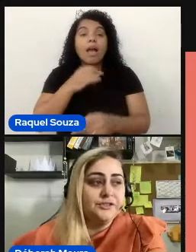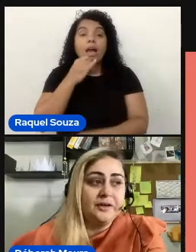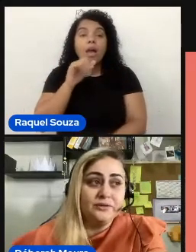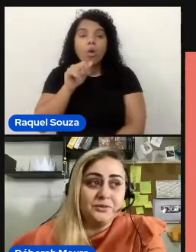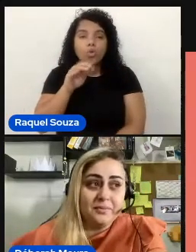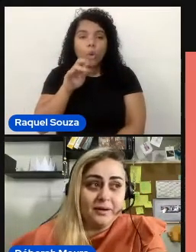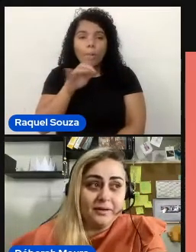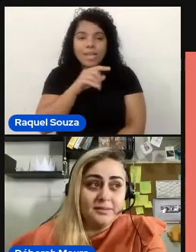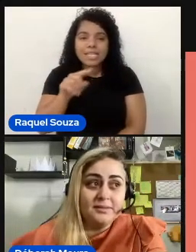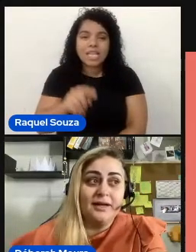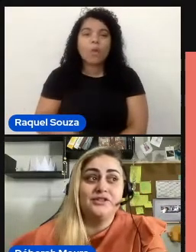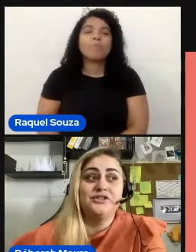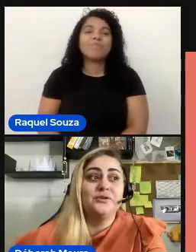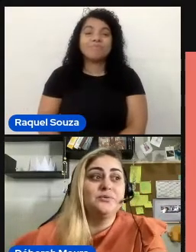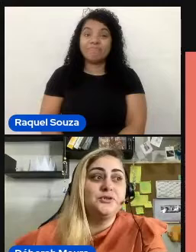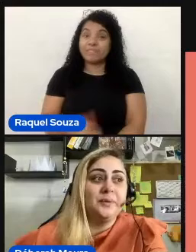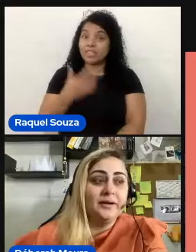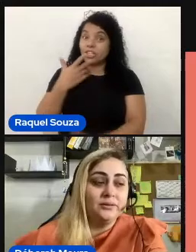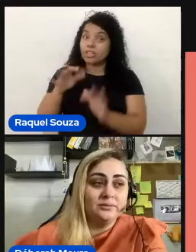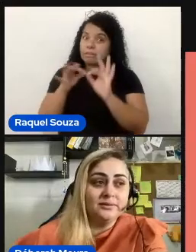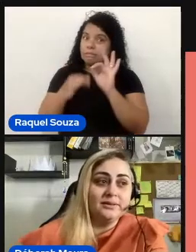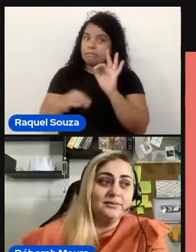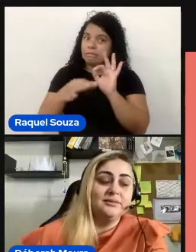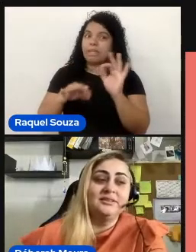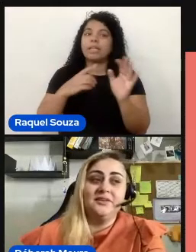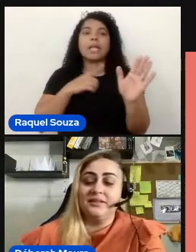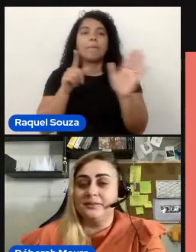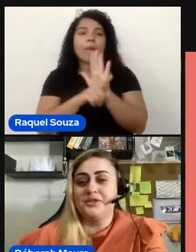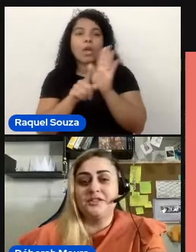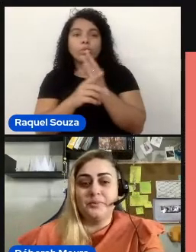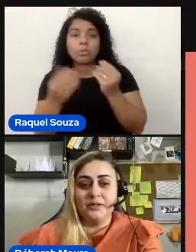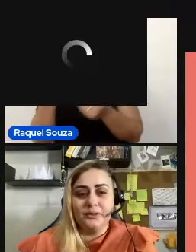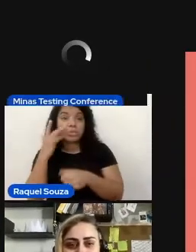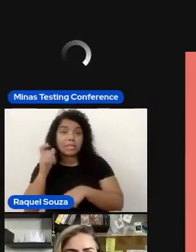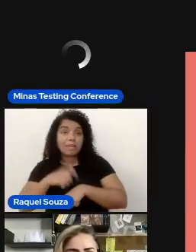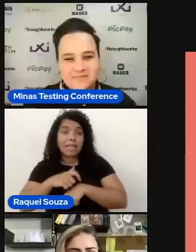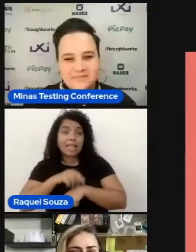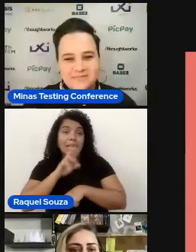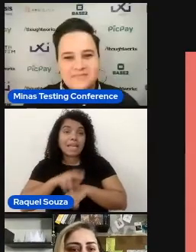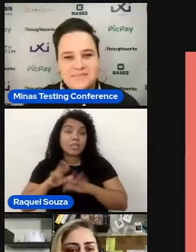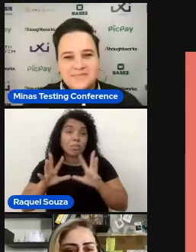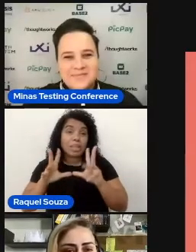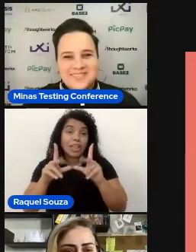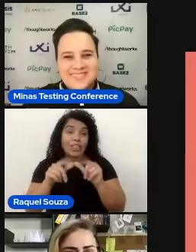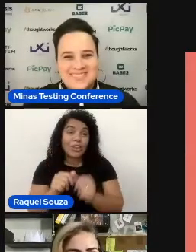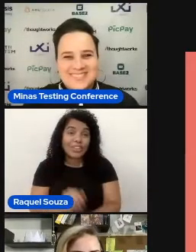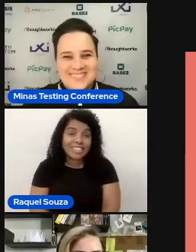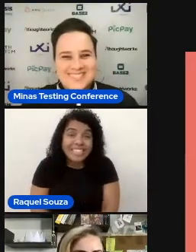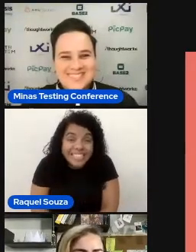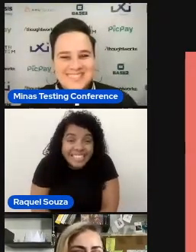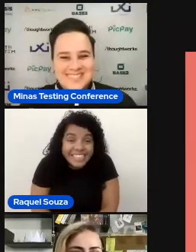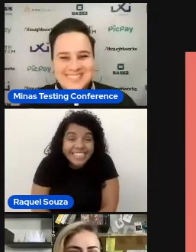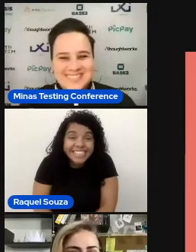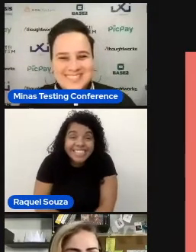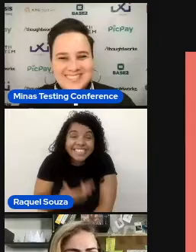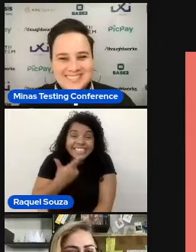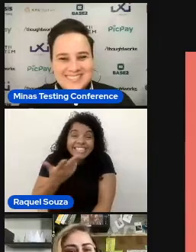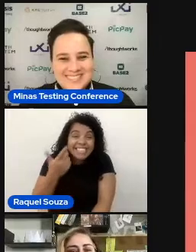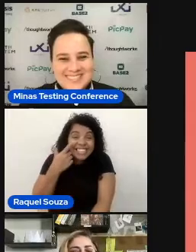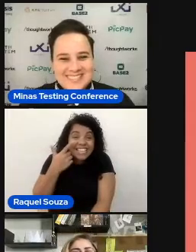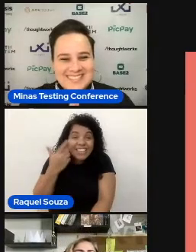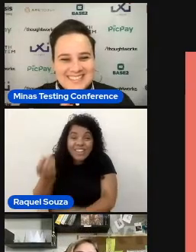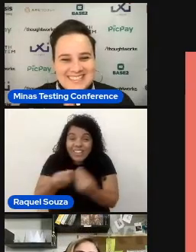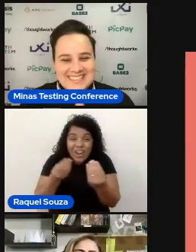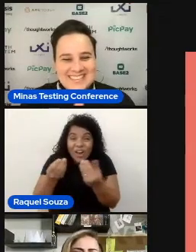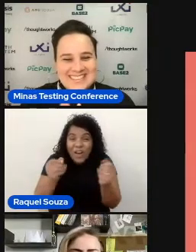Gente, a gente falou demais, a gente tem um monte de pergunta, não sei se vai dar tempo de responder todas, a gente vai passar ali, a gente tem que saber aí